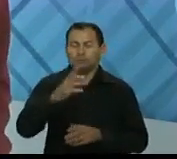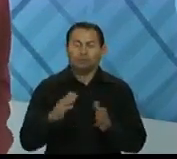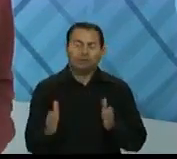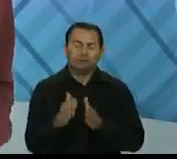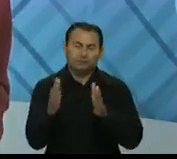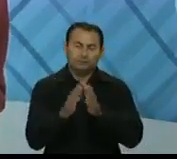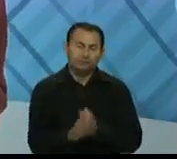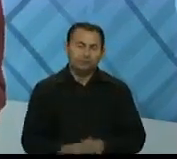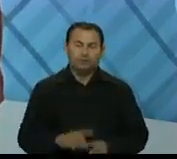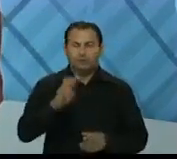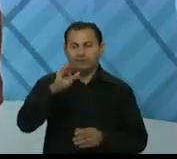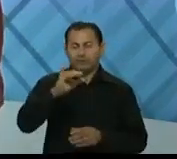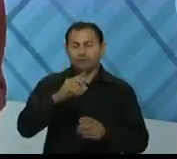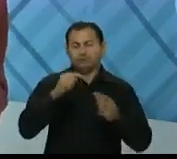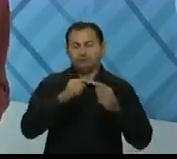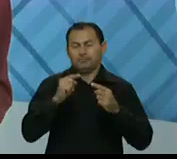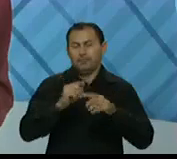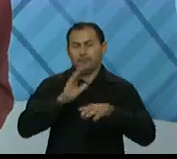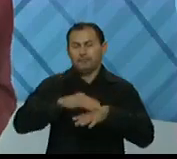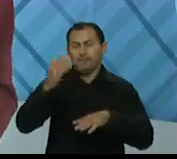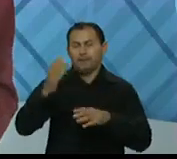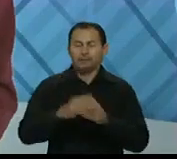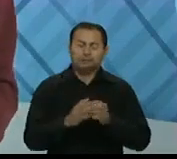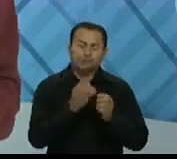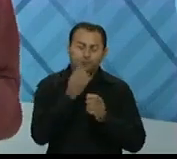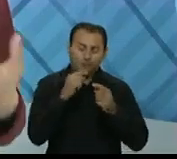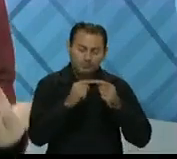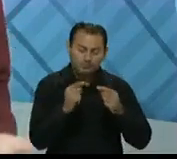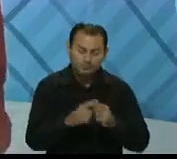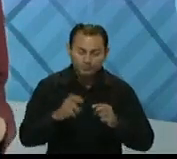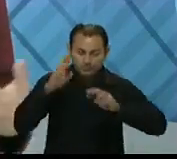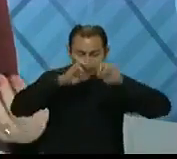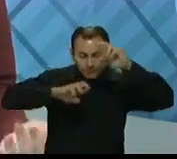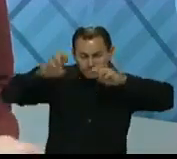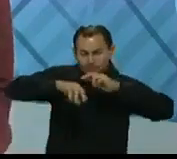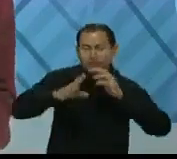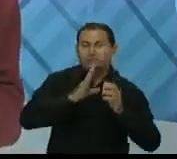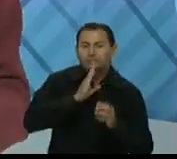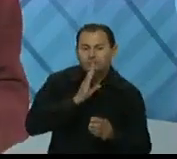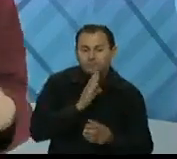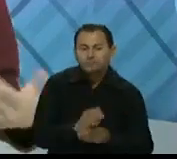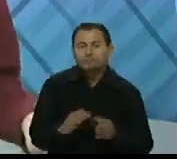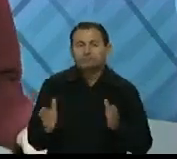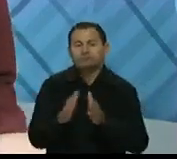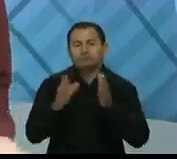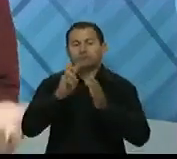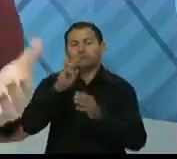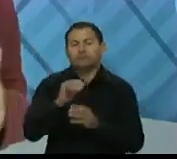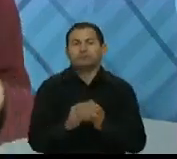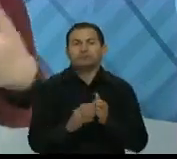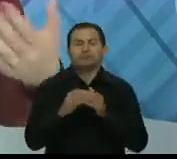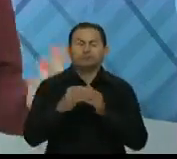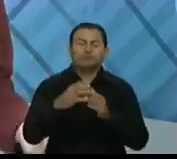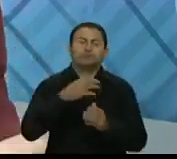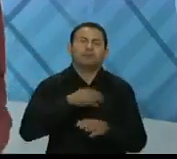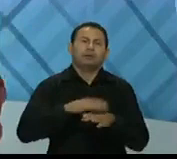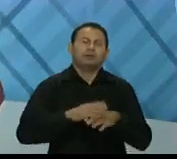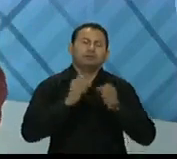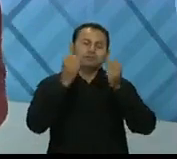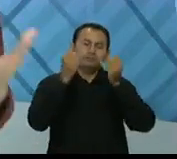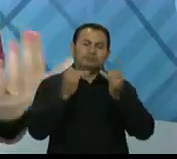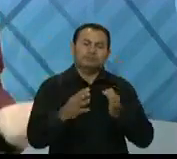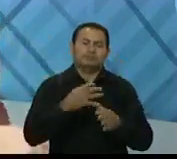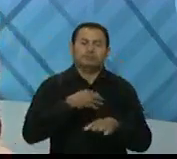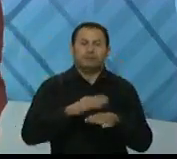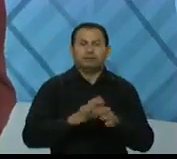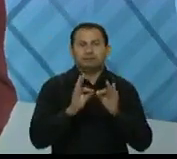caminho, que lhe é mais aconselhável. Você vai analisar o que você conhece e o caminho que vai seguir, às vezes de forma mais detalhada, às vezes